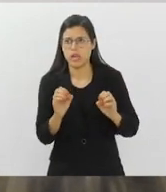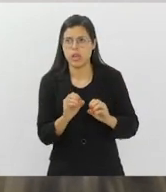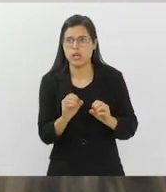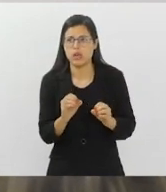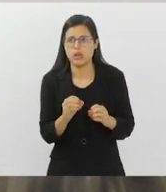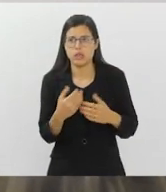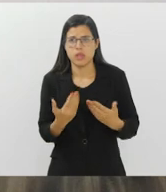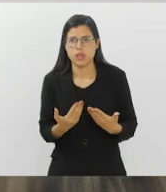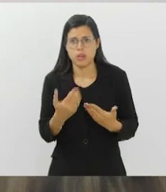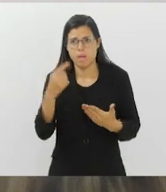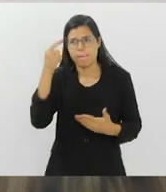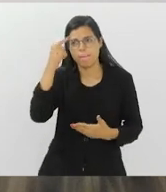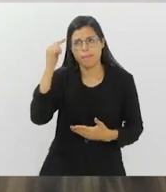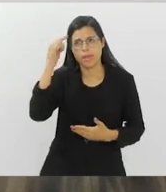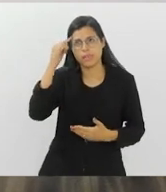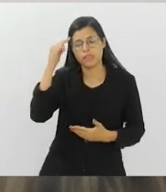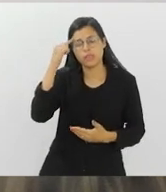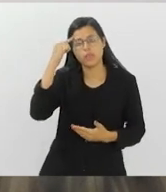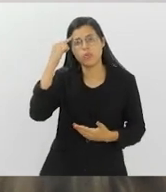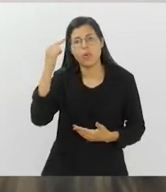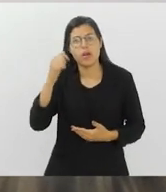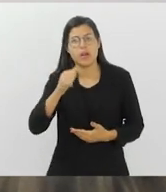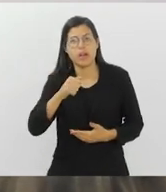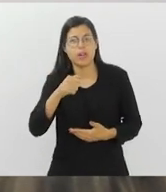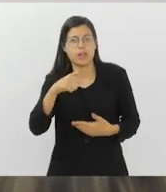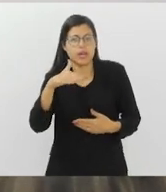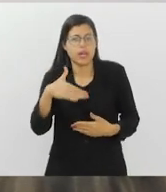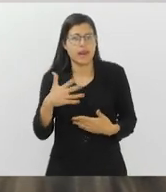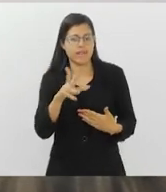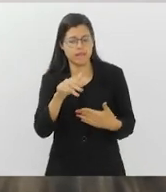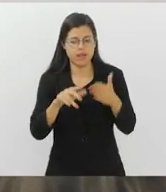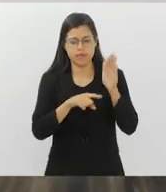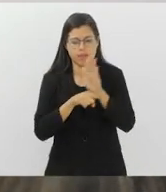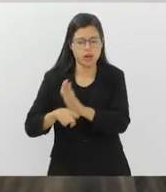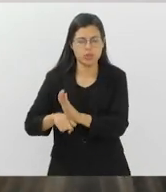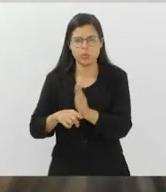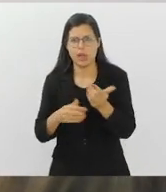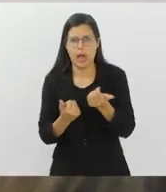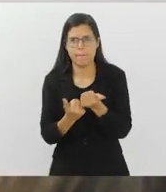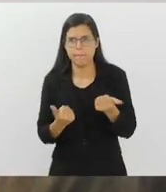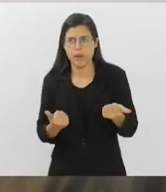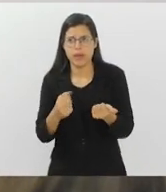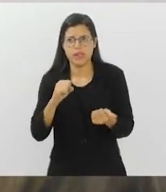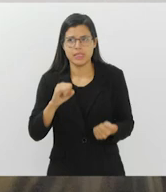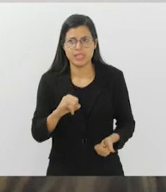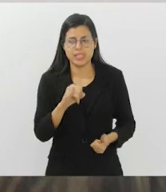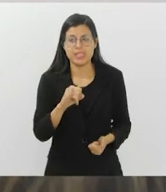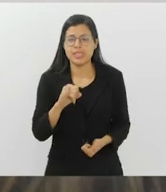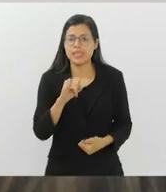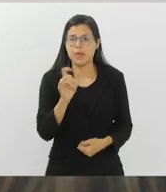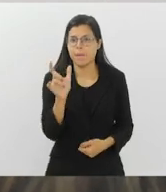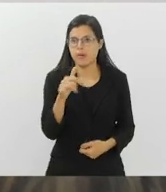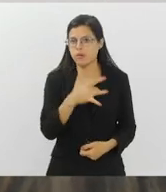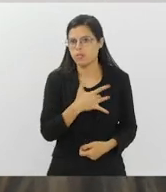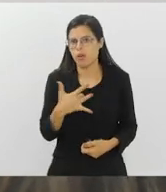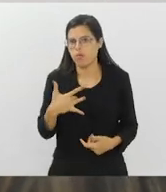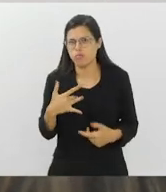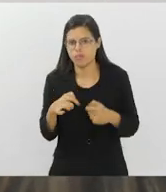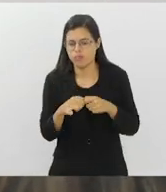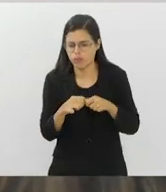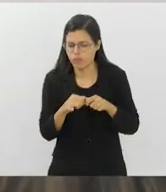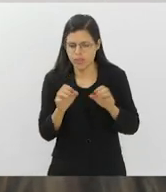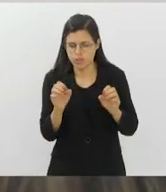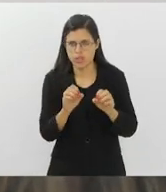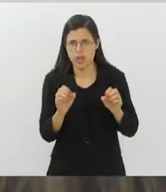ser buscado apoio. Se o plano de saúde não faz, se a agência reguladora também não faz, a gente vai fazer o